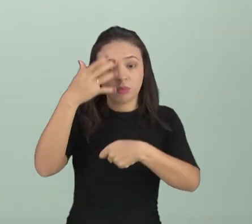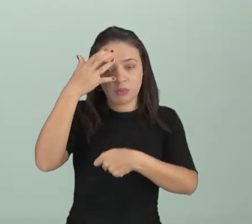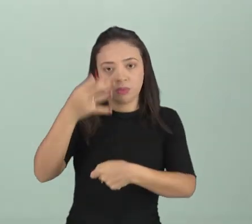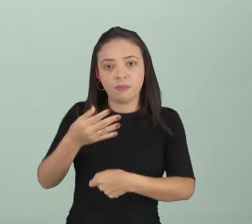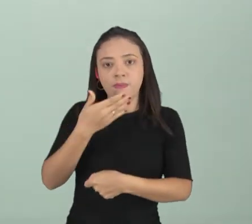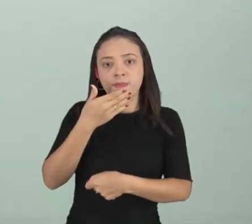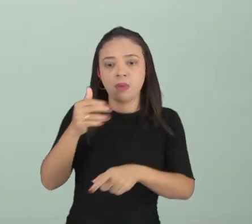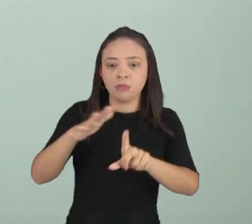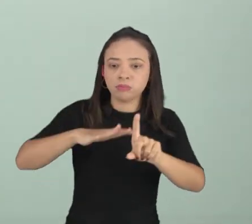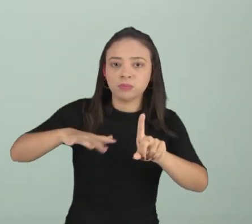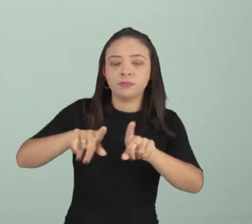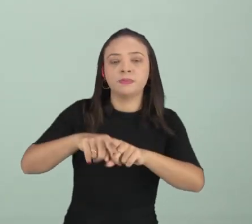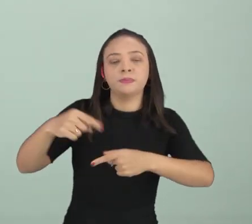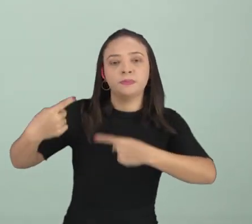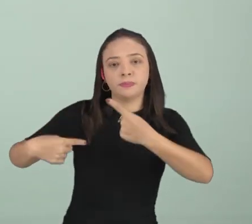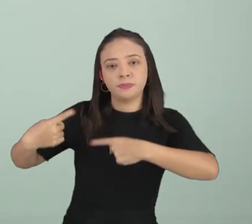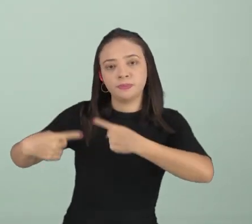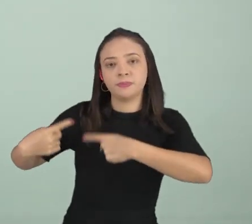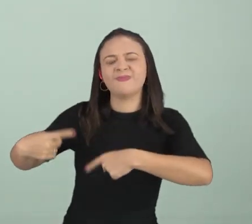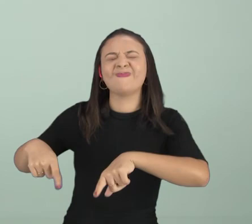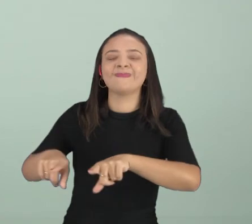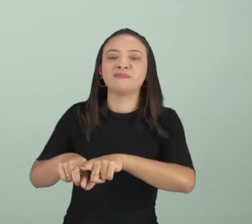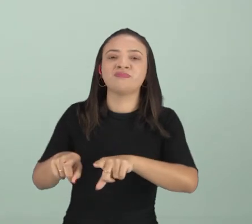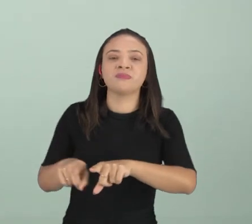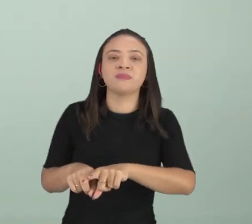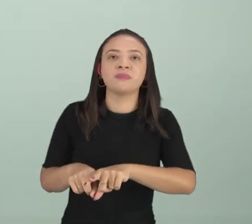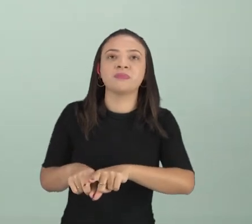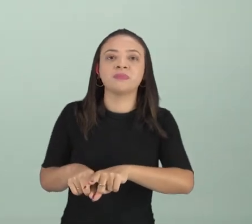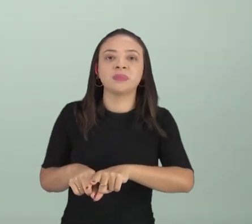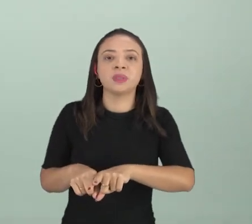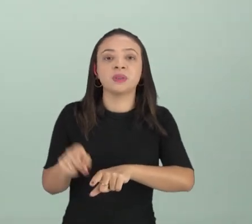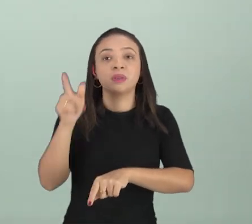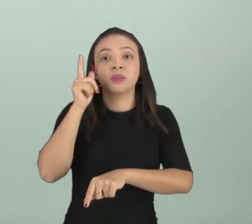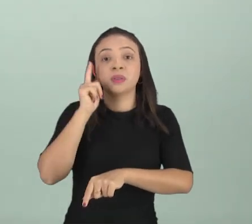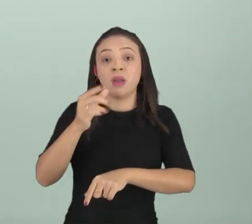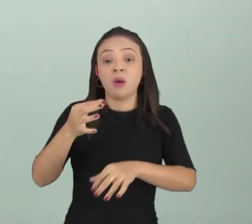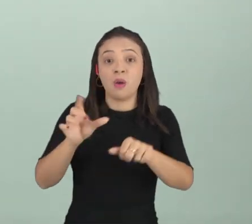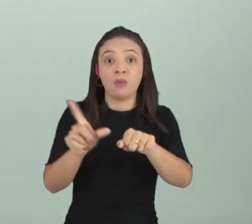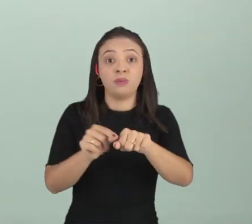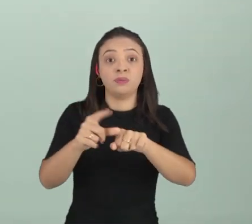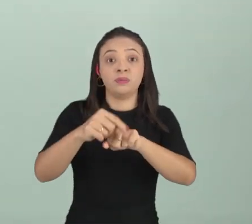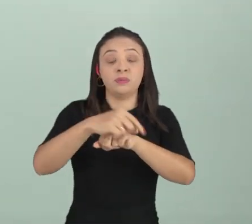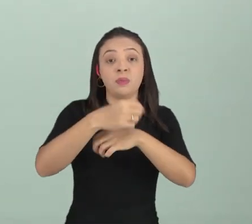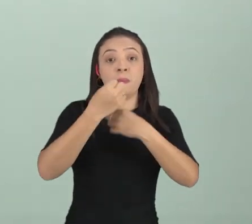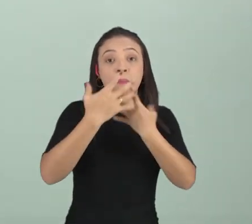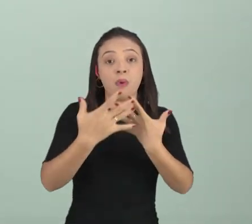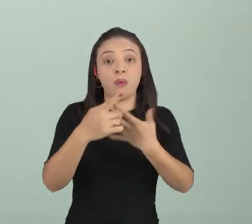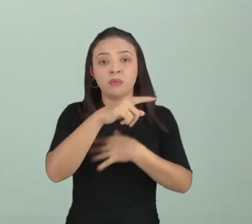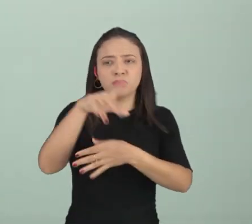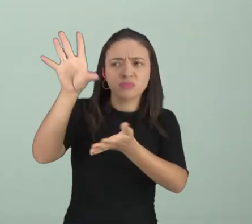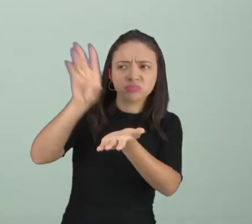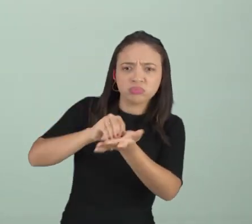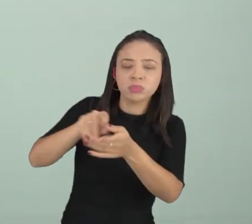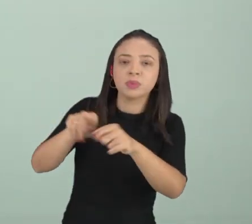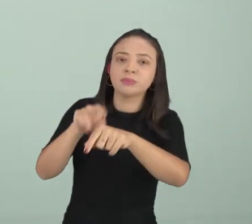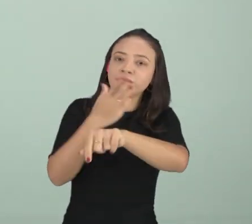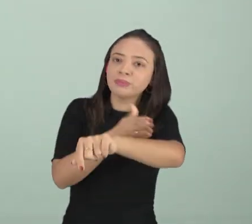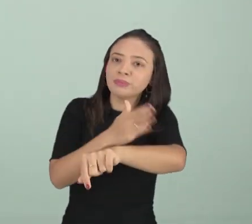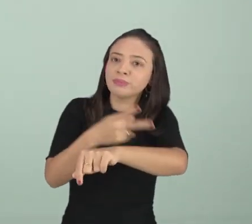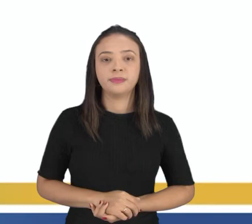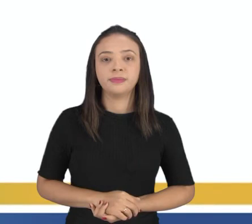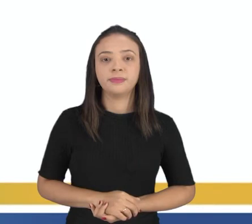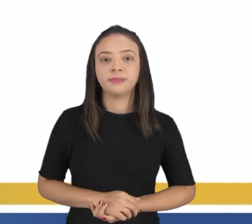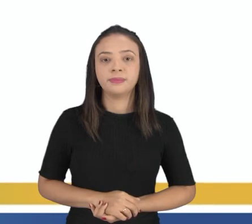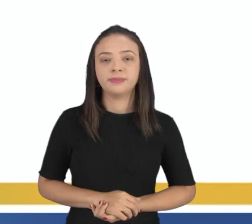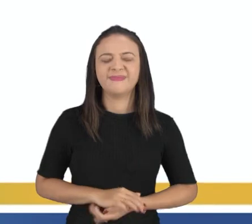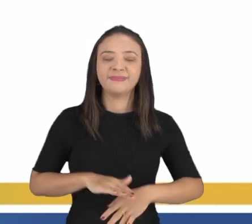melhor sobre sociedade, política e também vai conseguir argumentos bons para você estar copiando, para estar praticando a sua